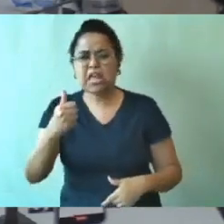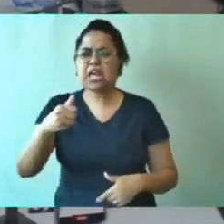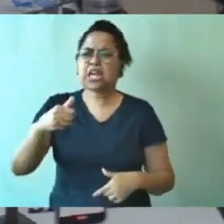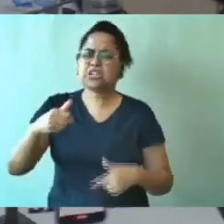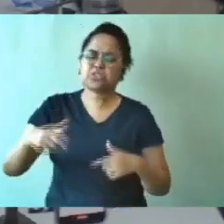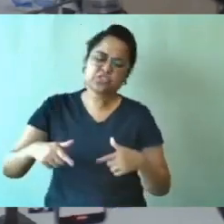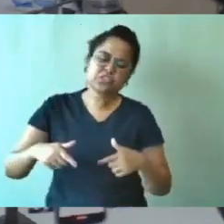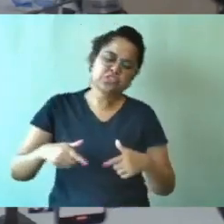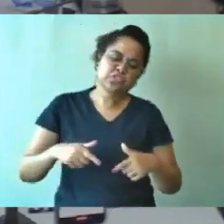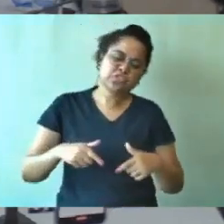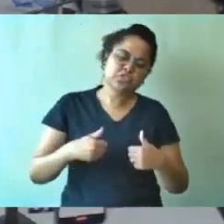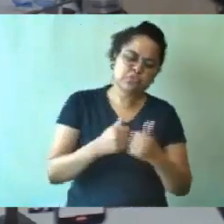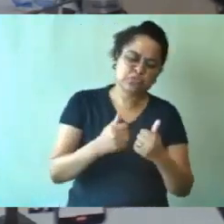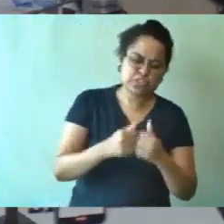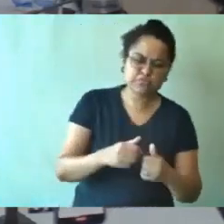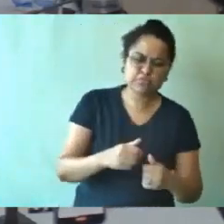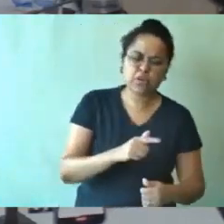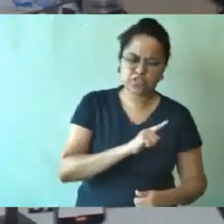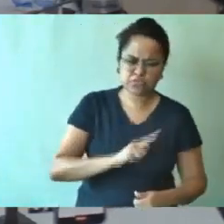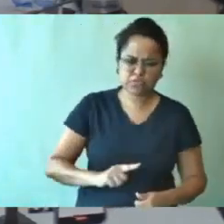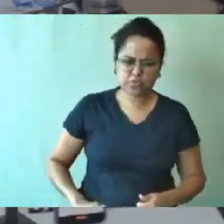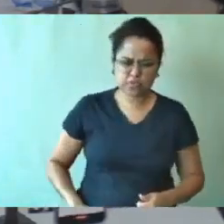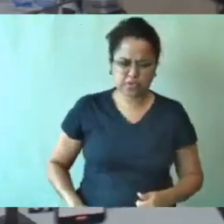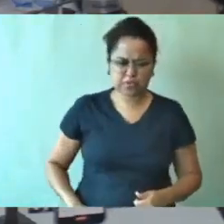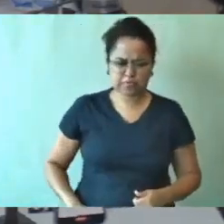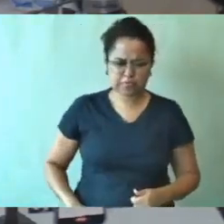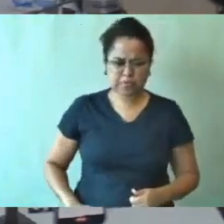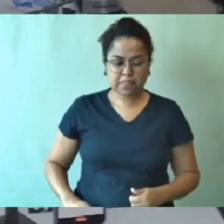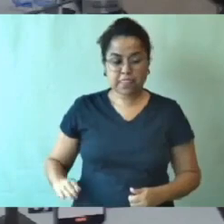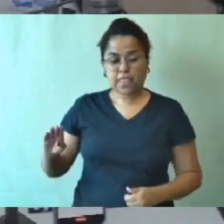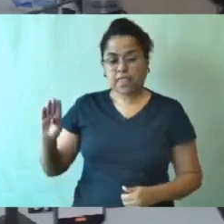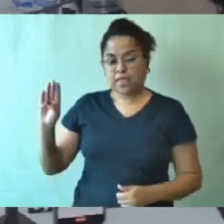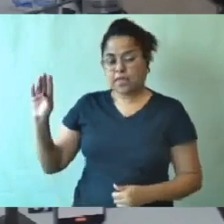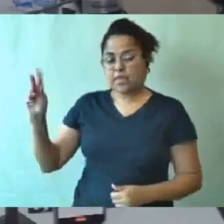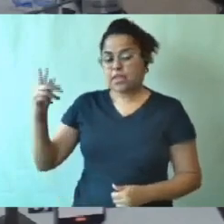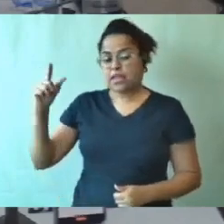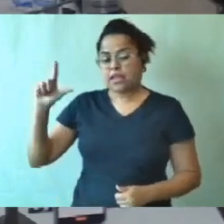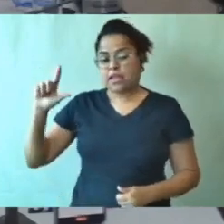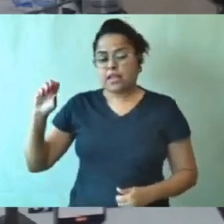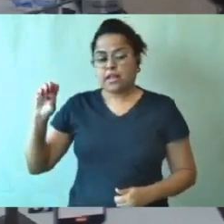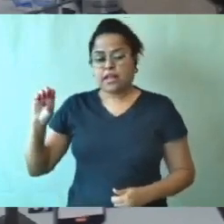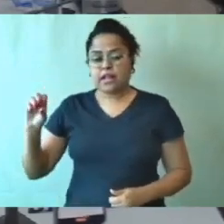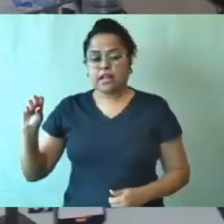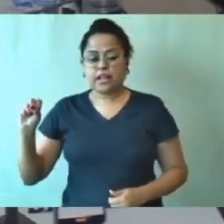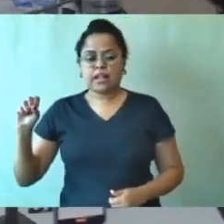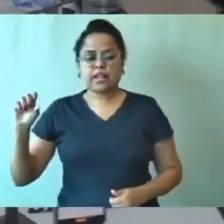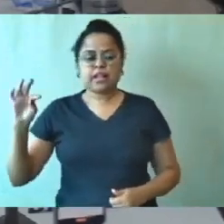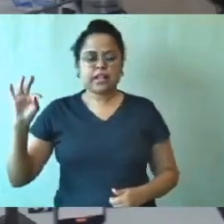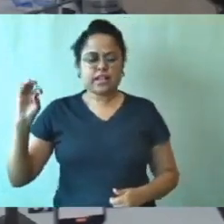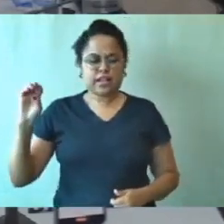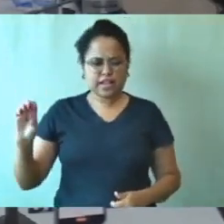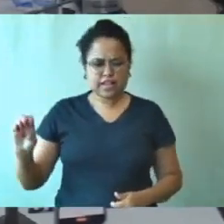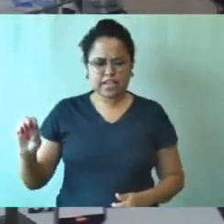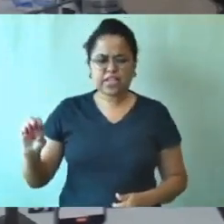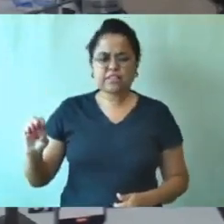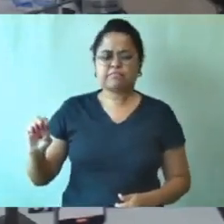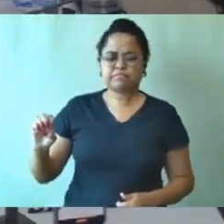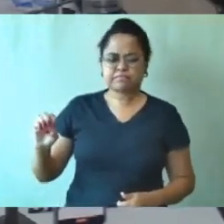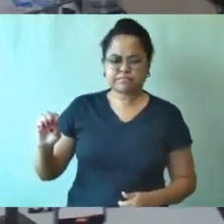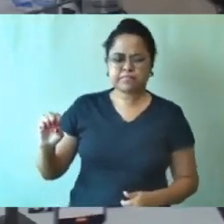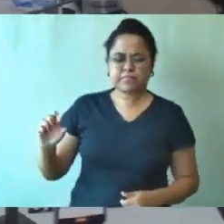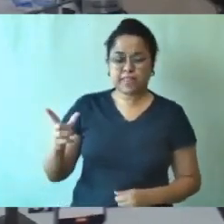Transporte, realmente, ela tem sido uma das campeãs aí de reclamações. A Transoeste também,